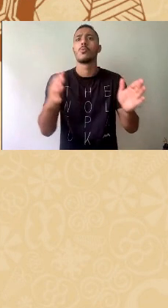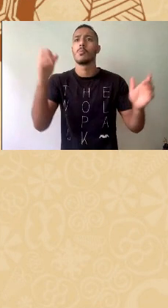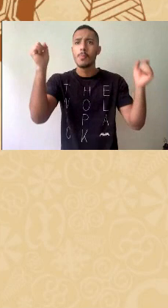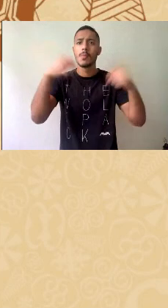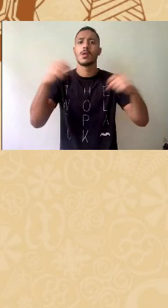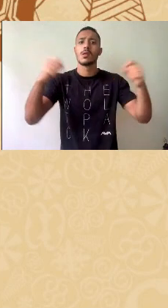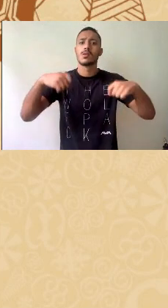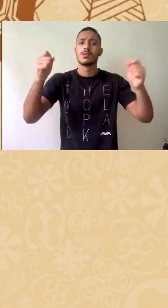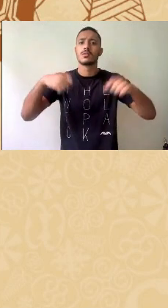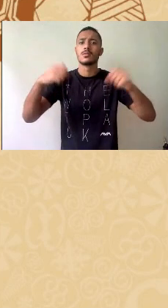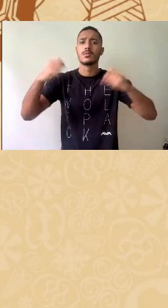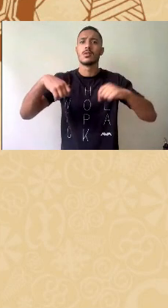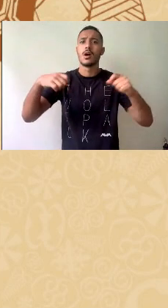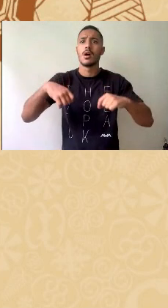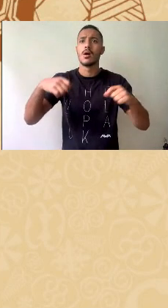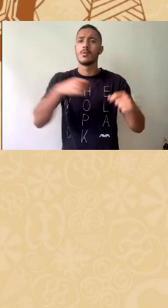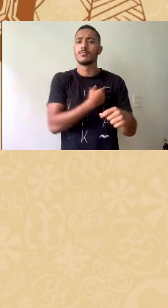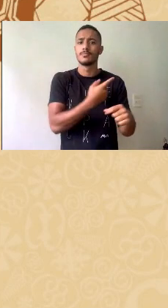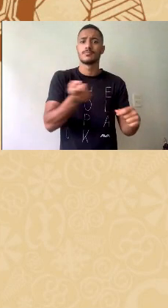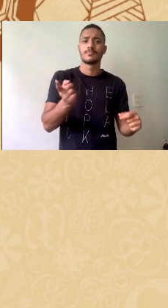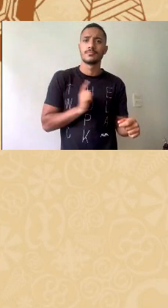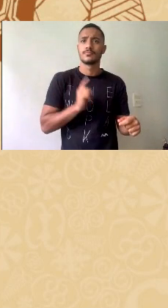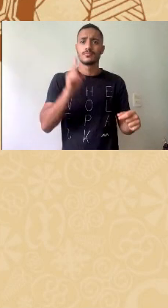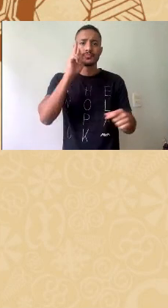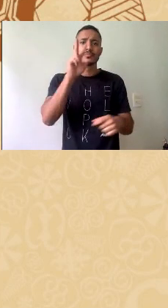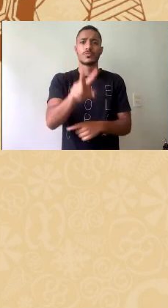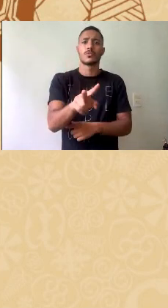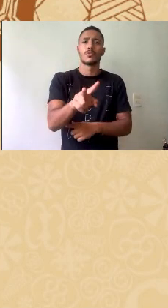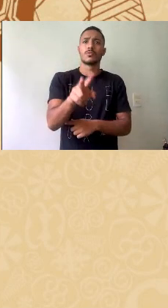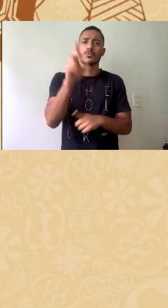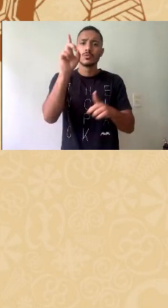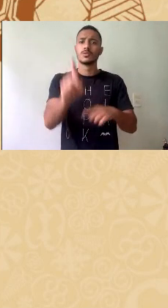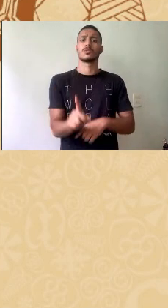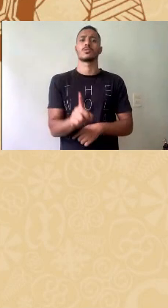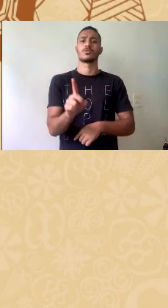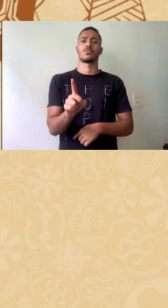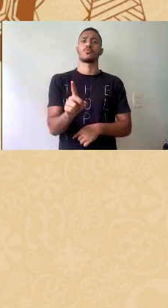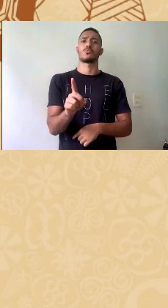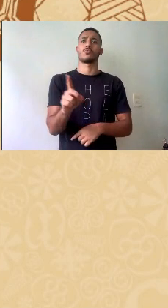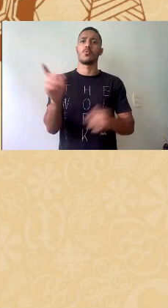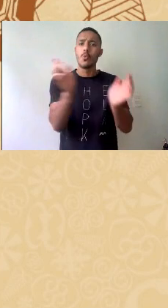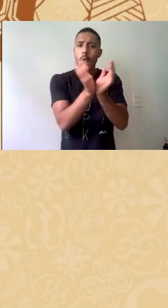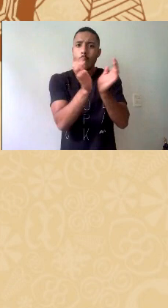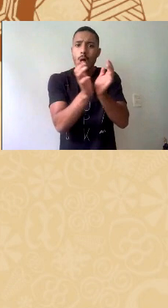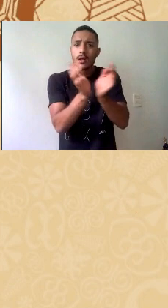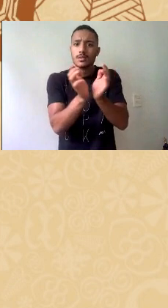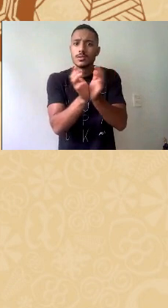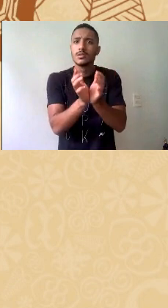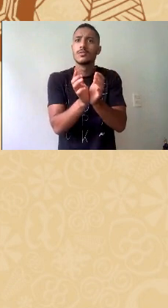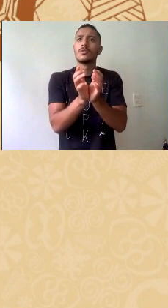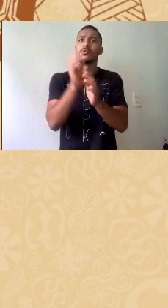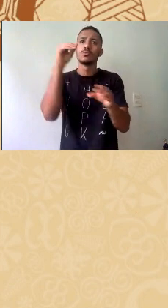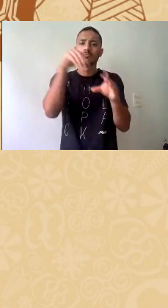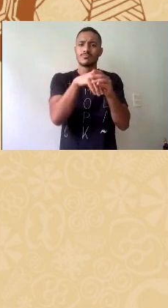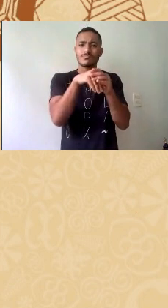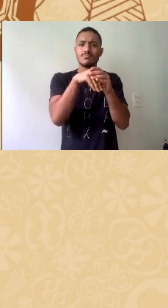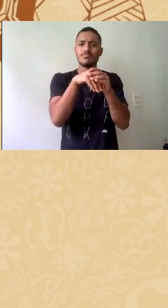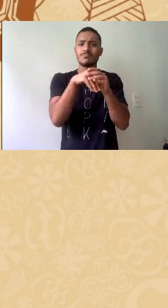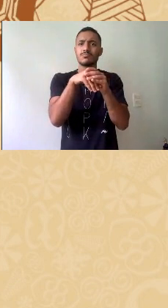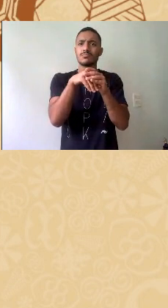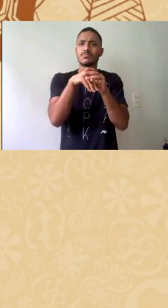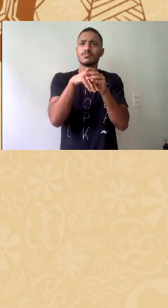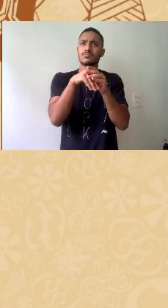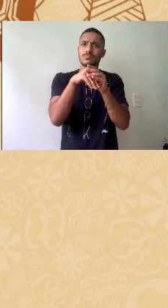nós vimos, né, que o direito de coletivos, de pessoas, de sujeitos, ele se dá a partir de grupos de movimento em ação prática